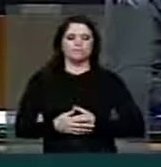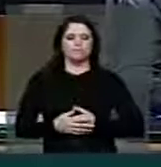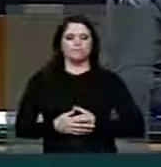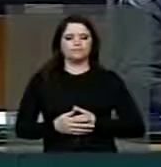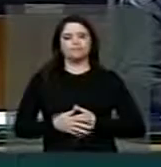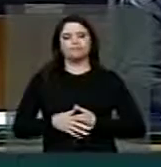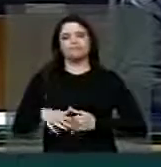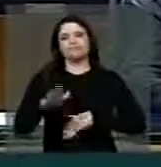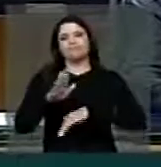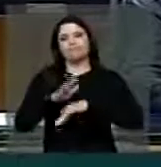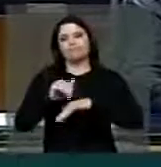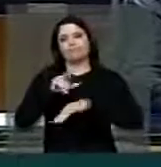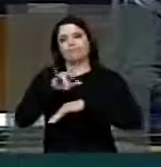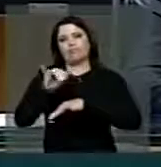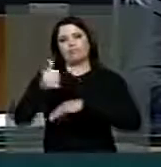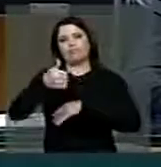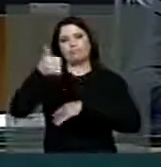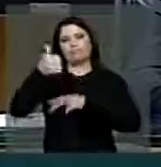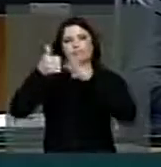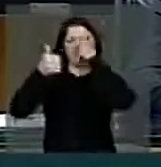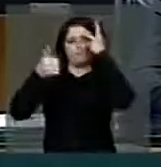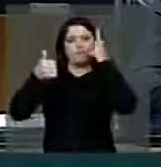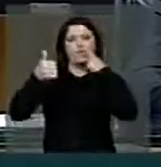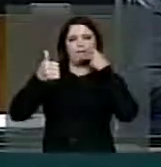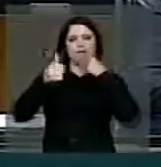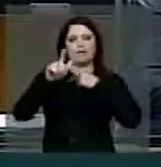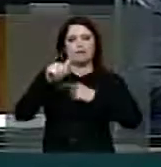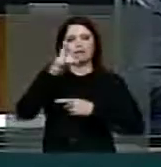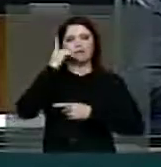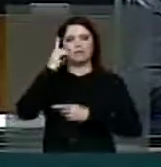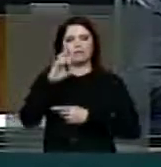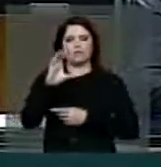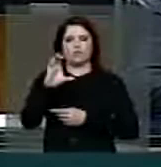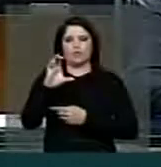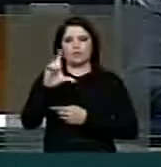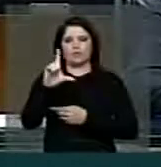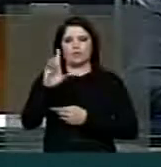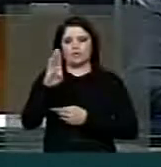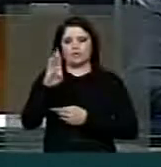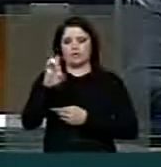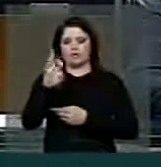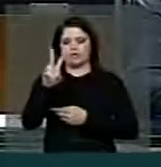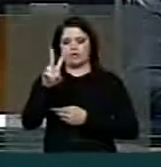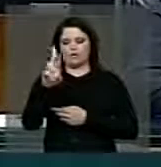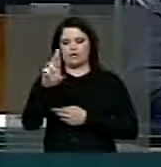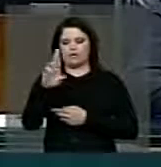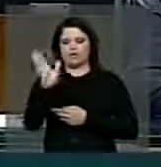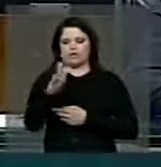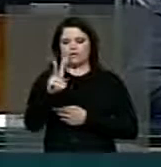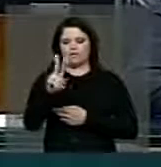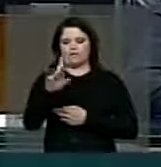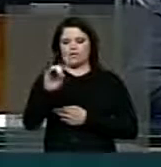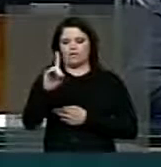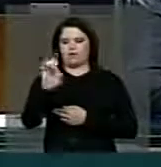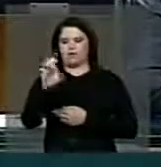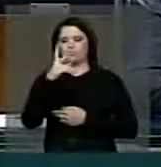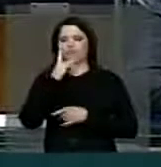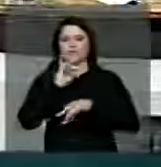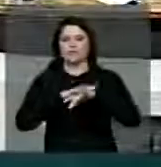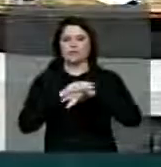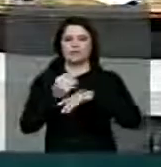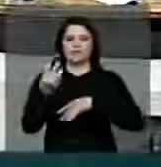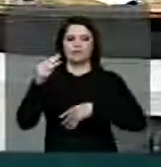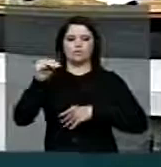E eu chamo o primeiro orador, deputado Kleber Verde, do Maranhão, do PRB, que terá